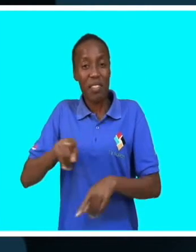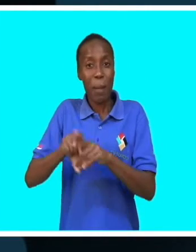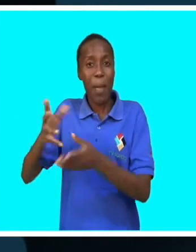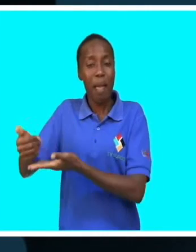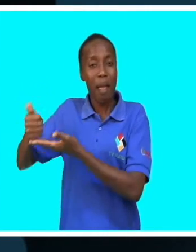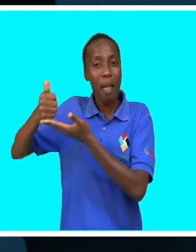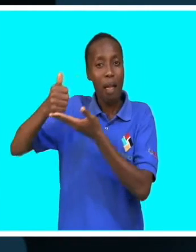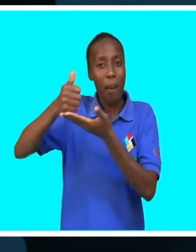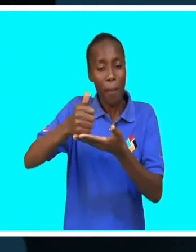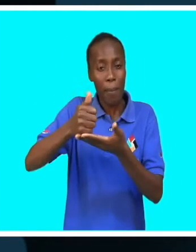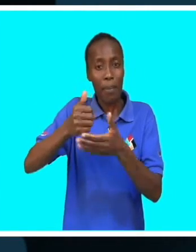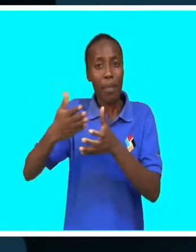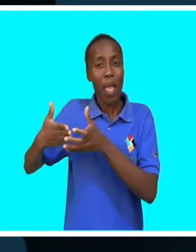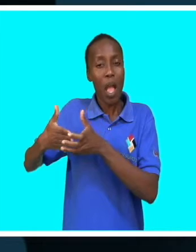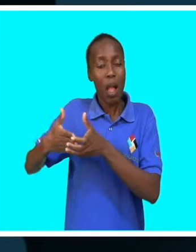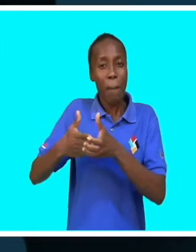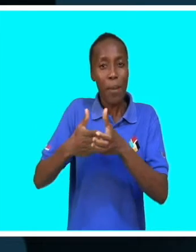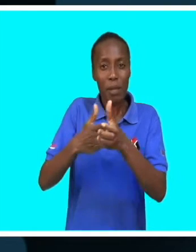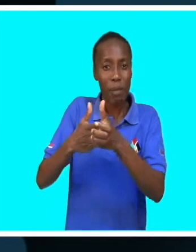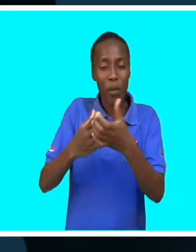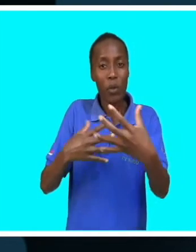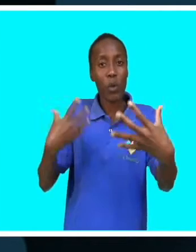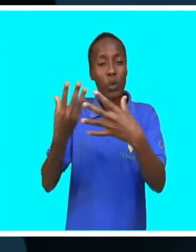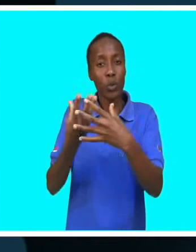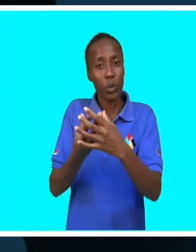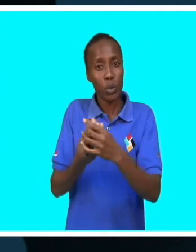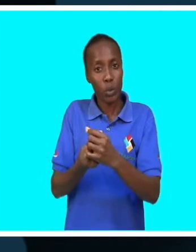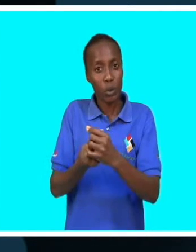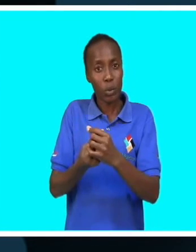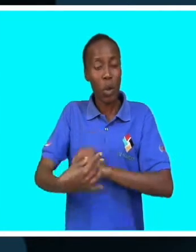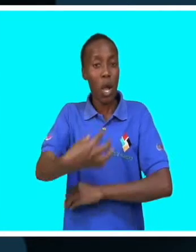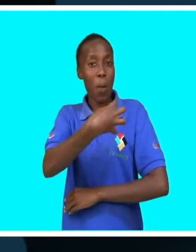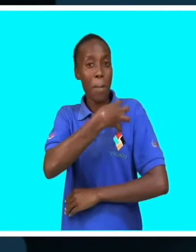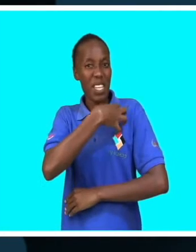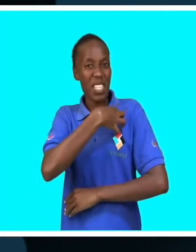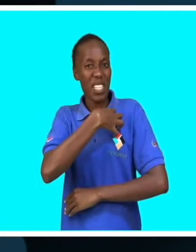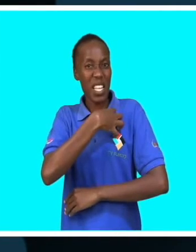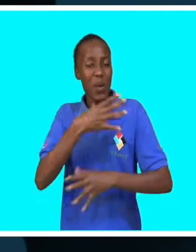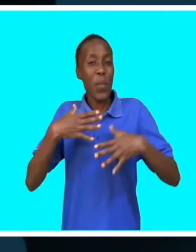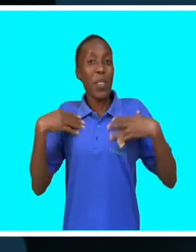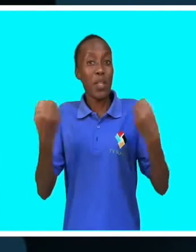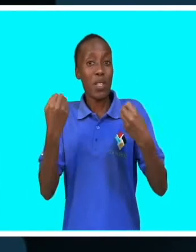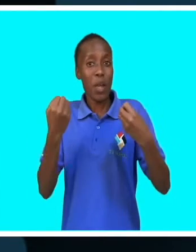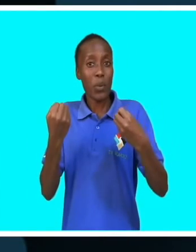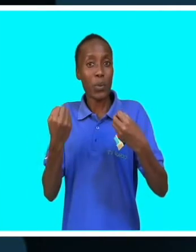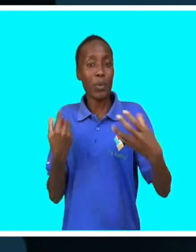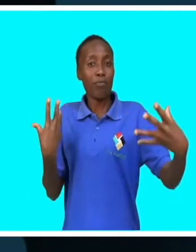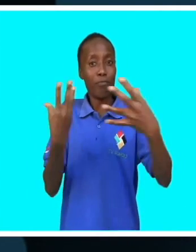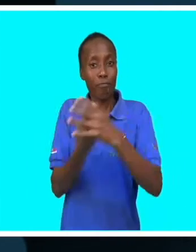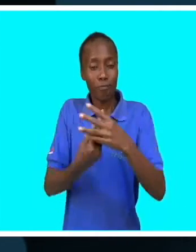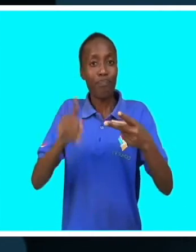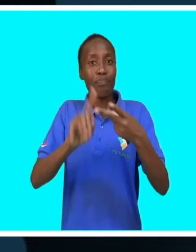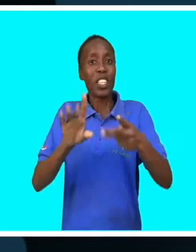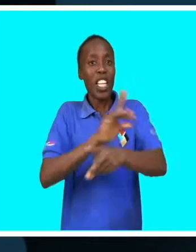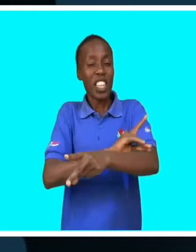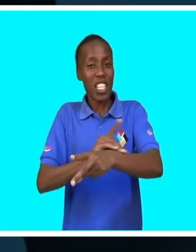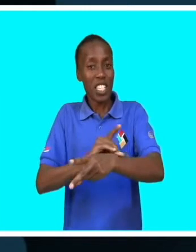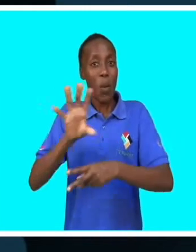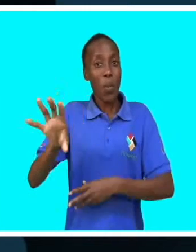inclusive a assistência iremos fazer o acompanhamento junto ao Ministério da Saúde, não é?